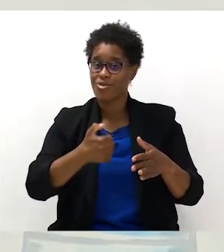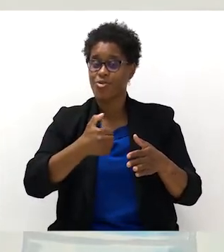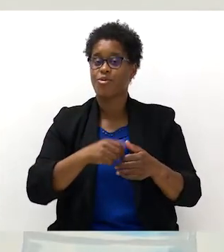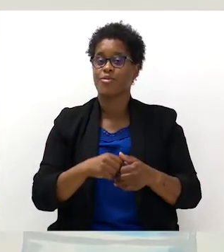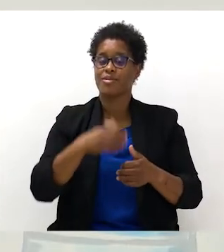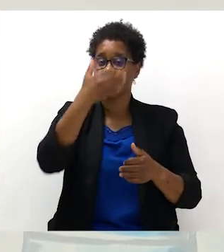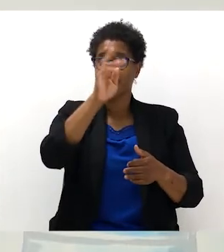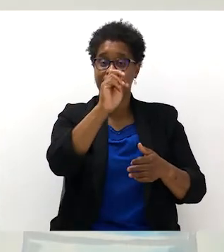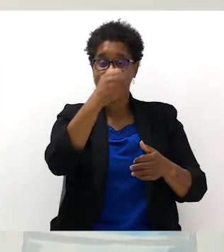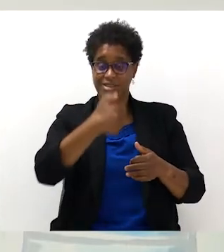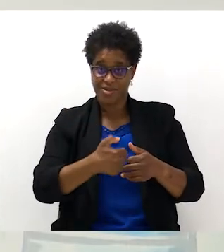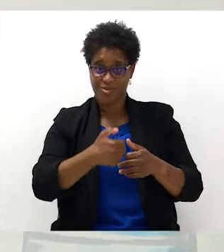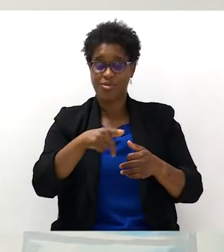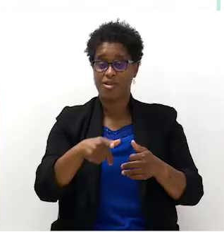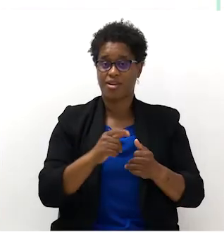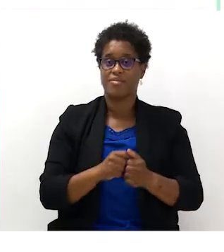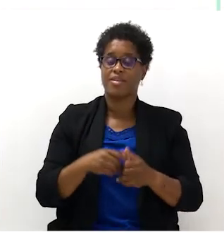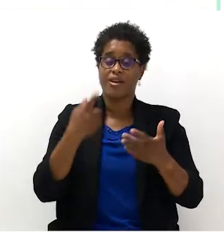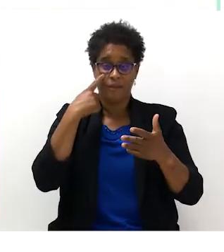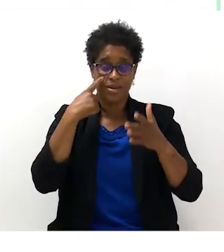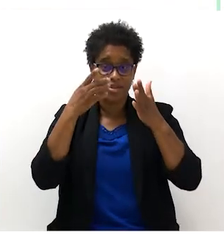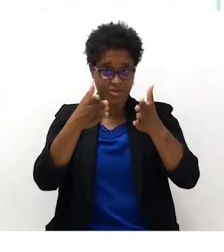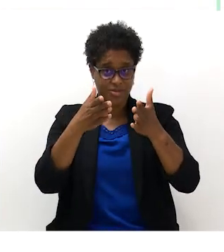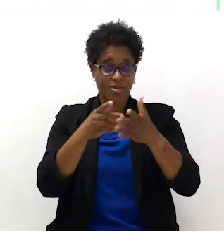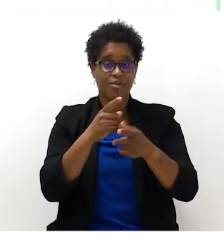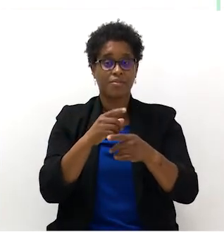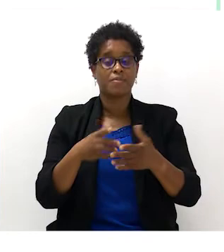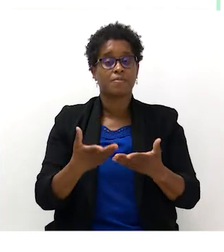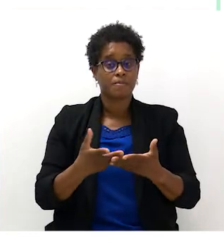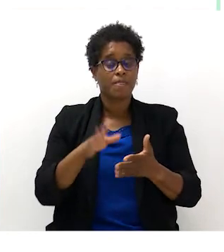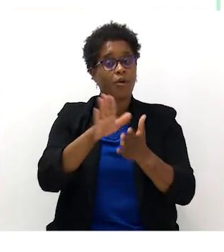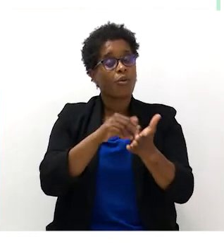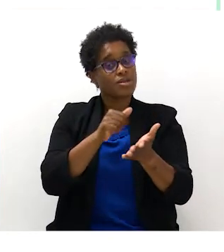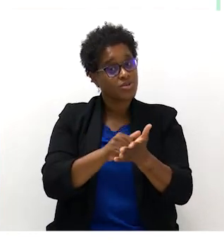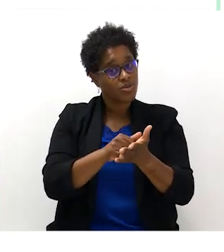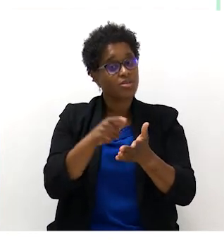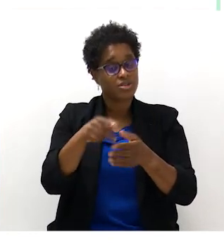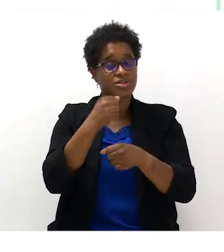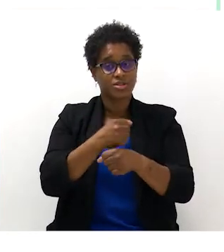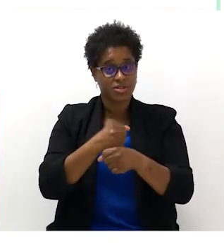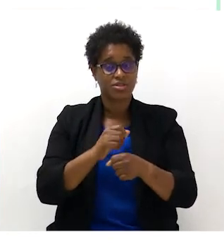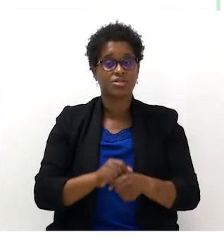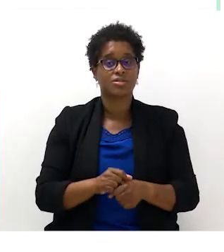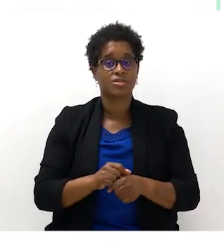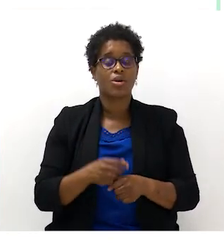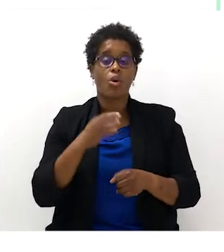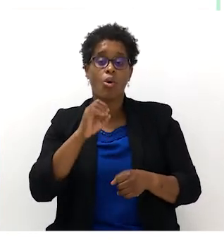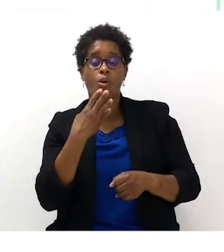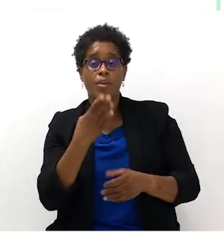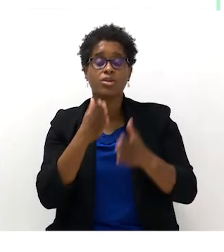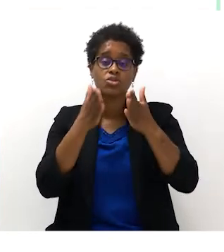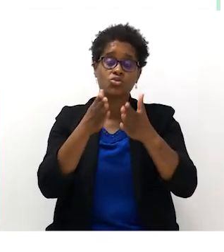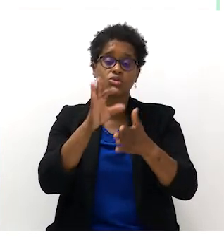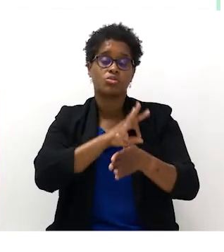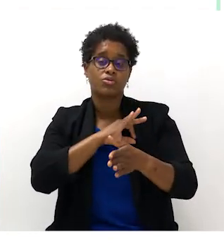3/5, tá? Agora, prestem muita atenção e façam a correção deste exercício ou pedem ajuda